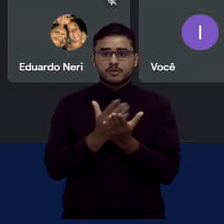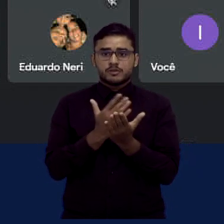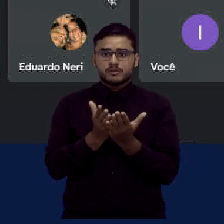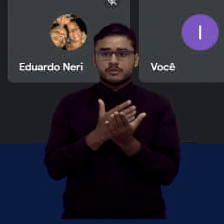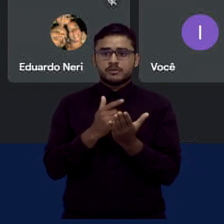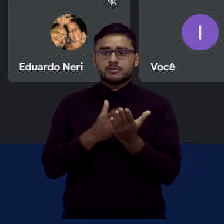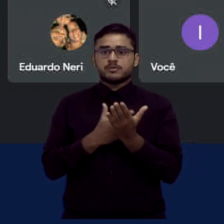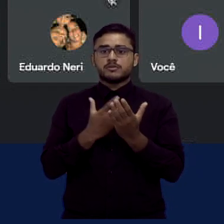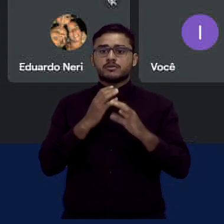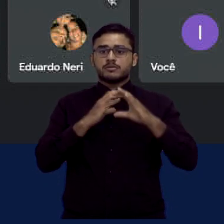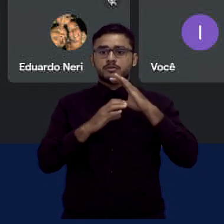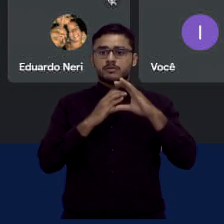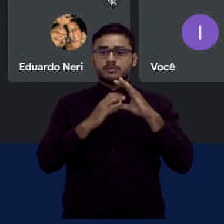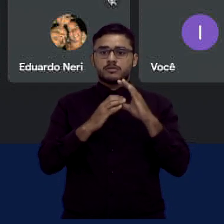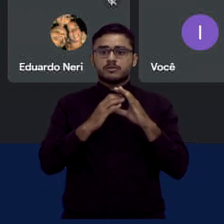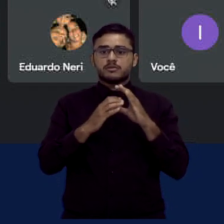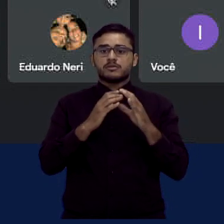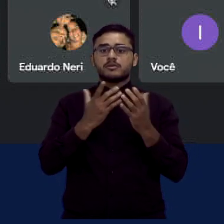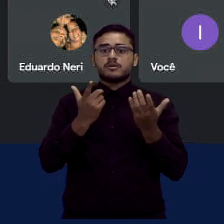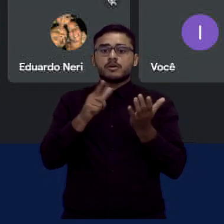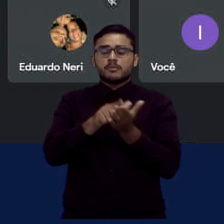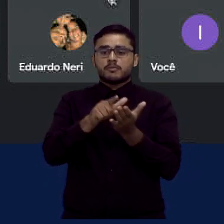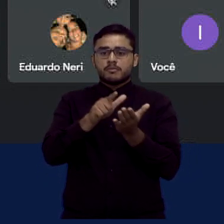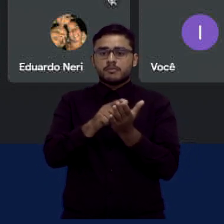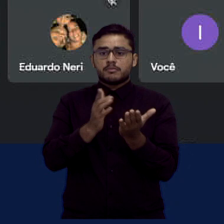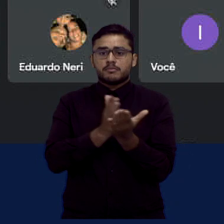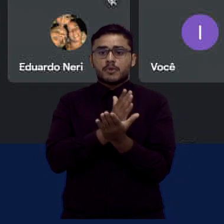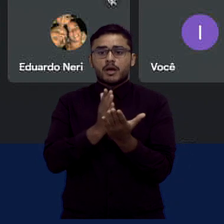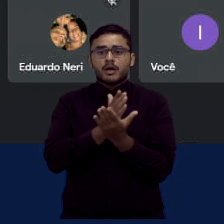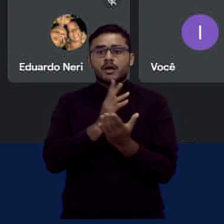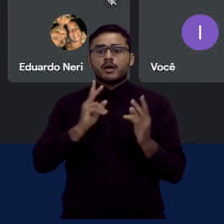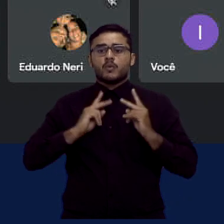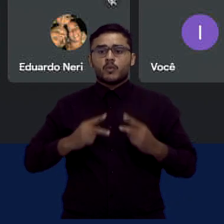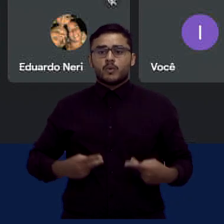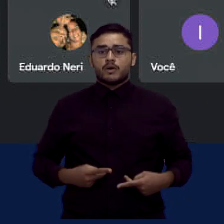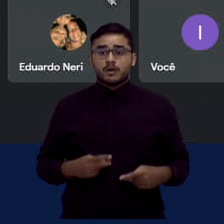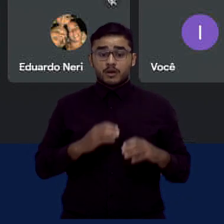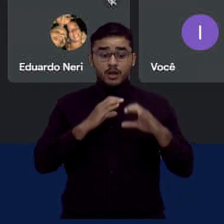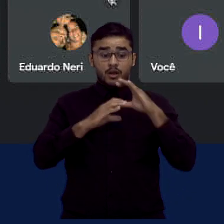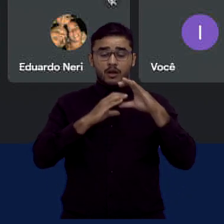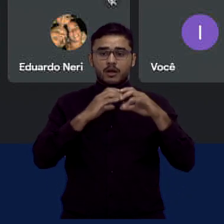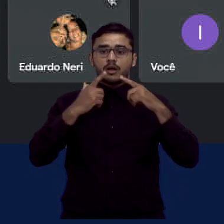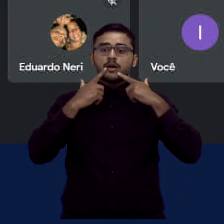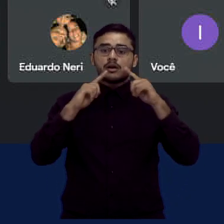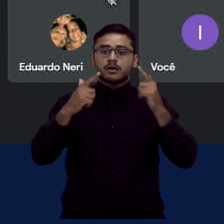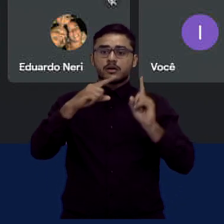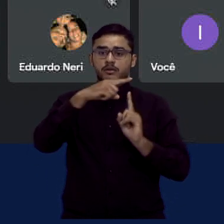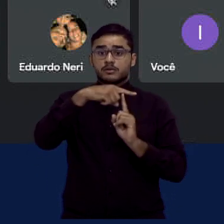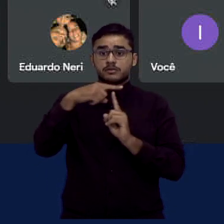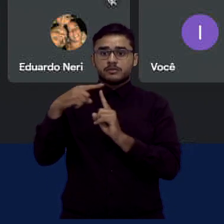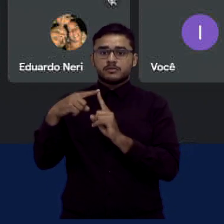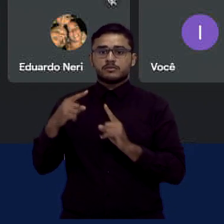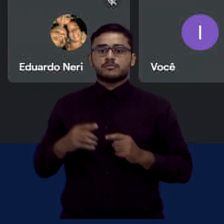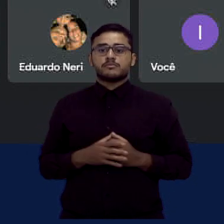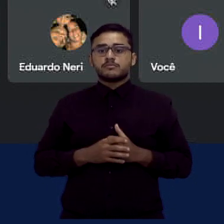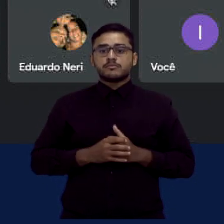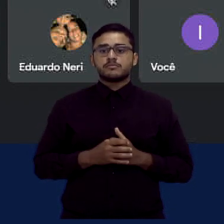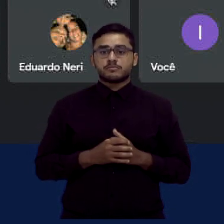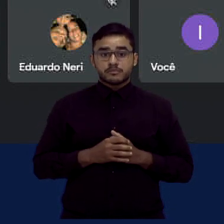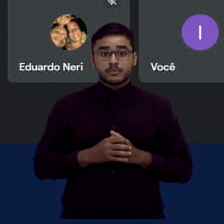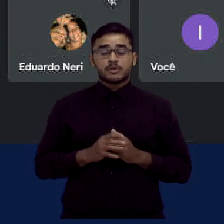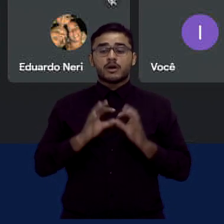humano. Certo? E isso quer dizer o quê? Quer dizer que a gente primeiro